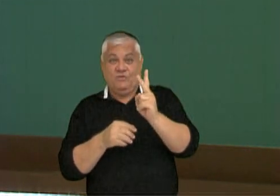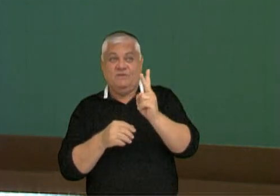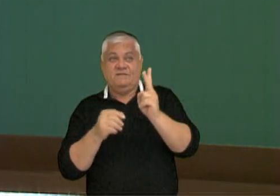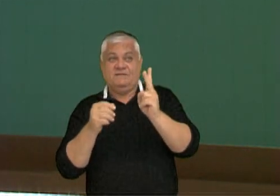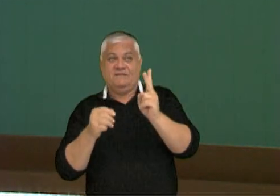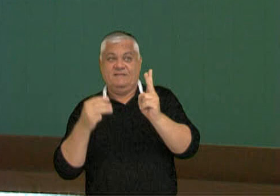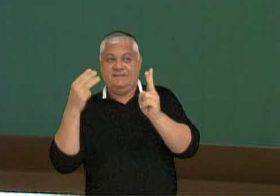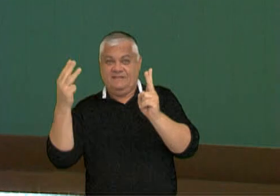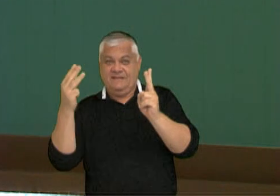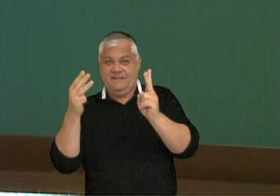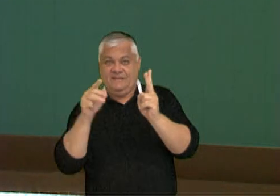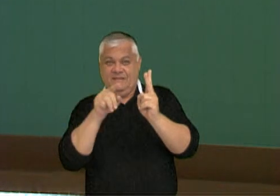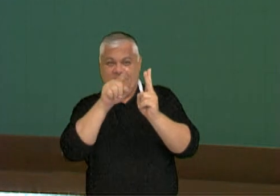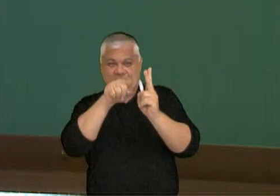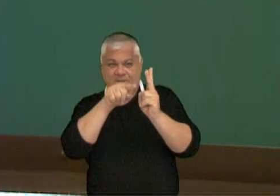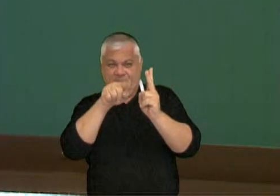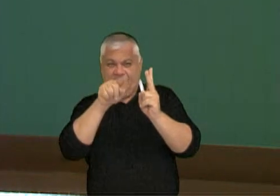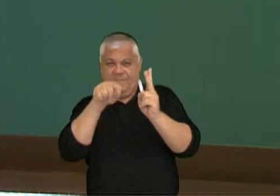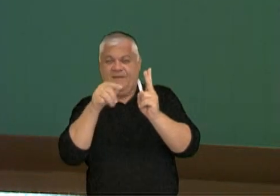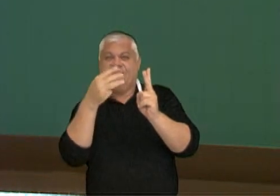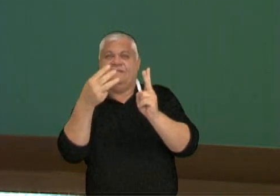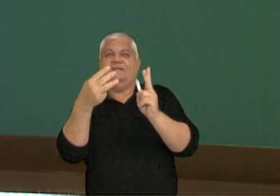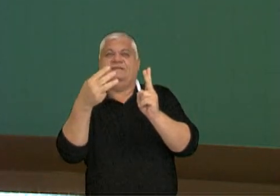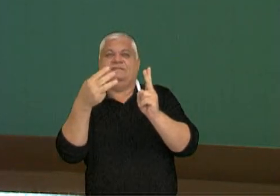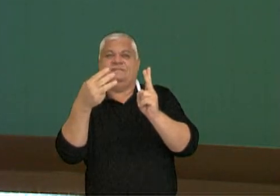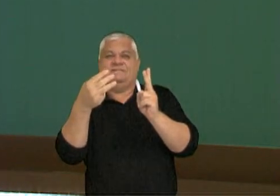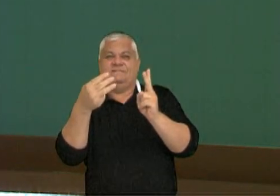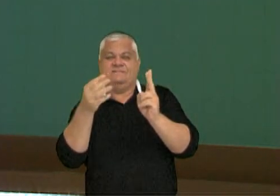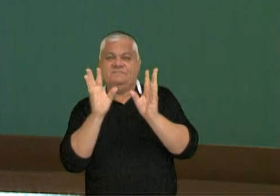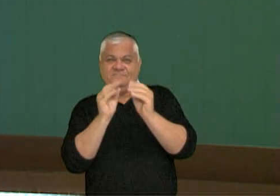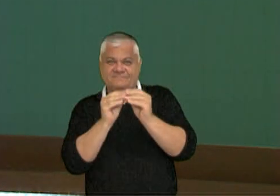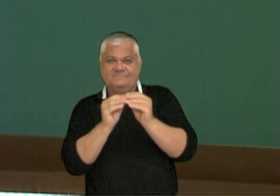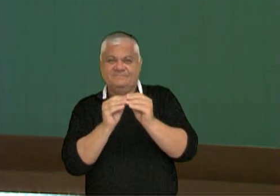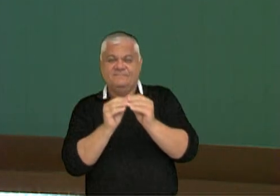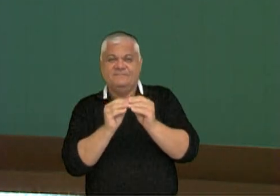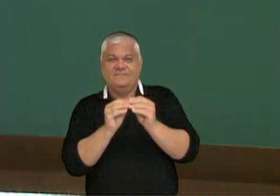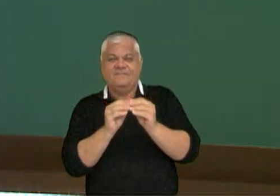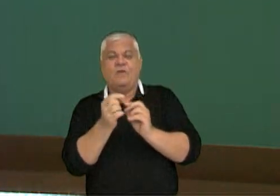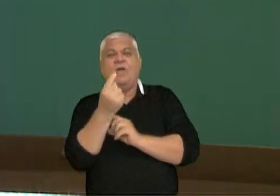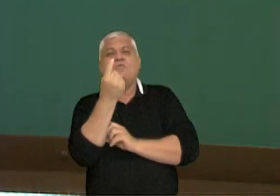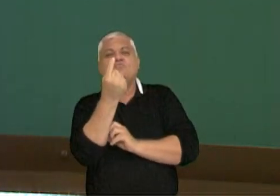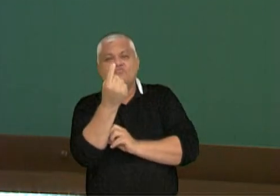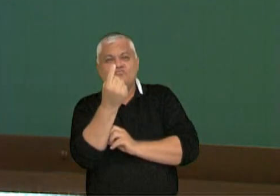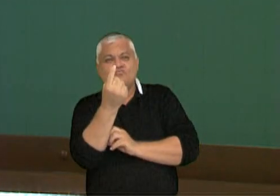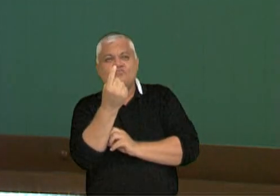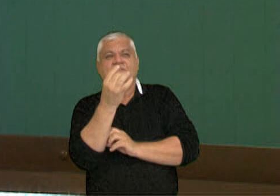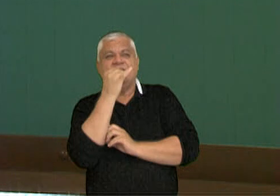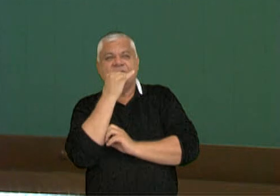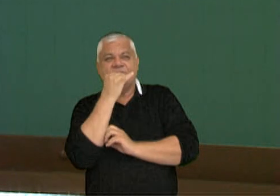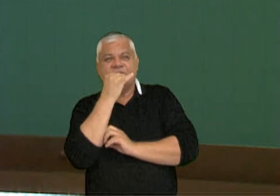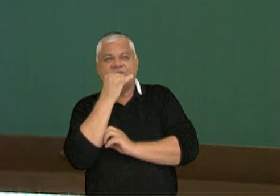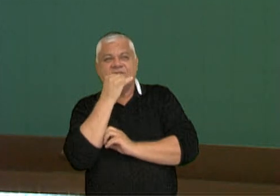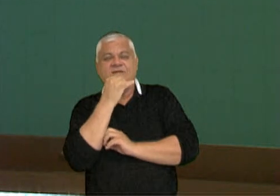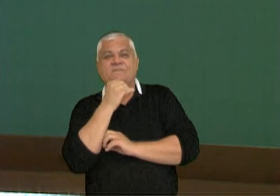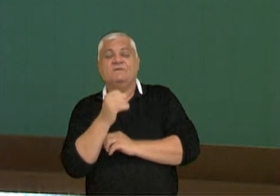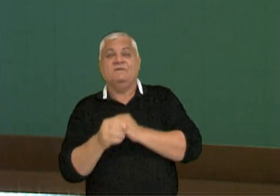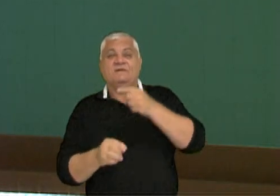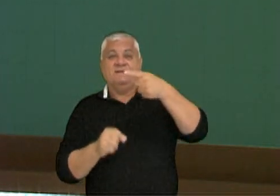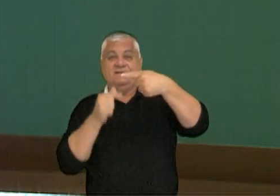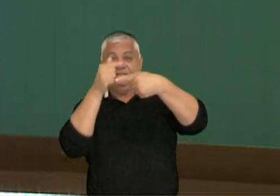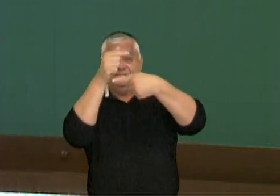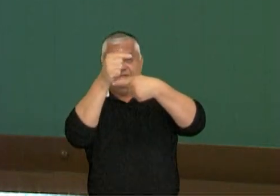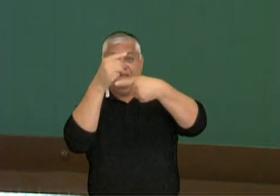3 e vou dividir aqui em 3 partes iguais. Como é 1/3, 2 inteiros, como